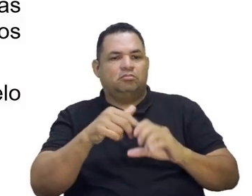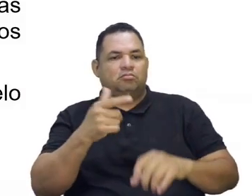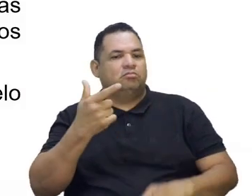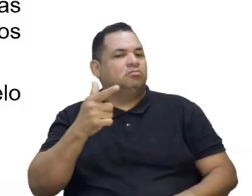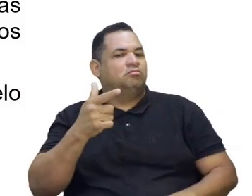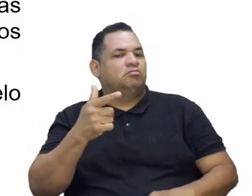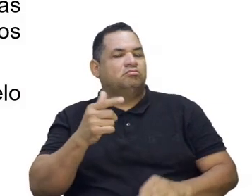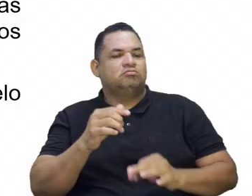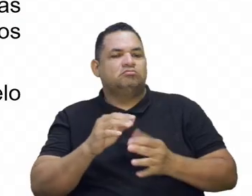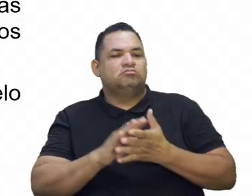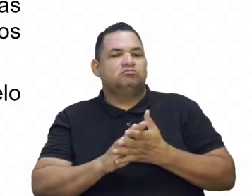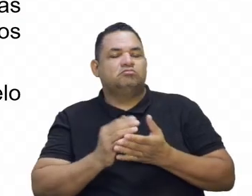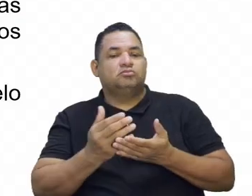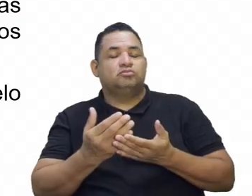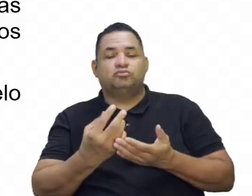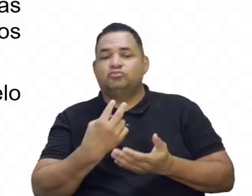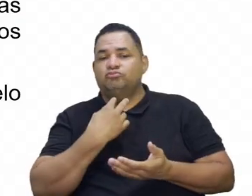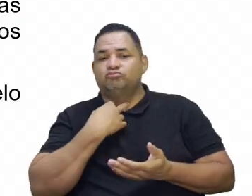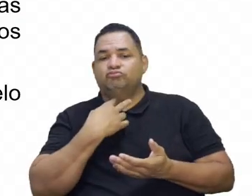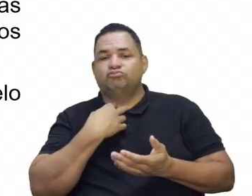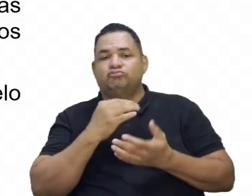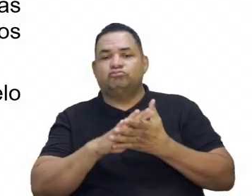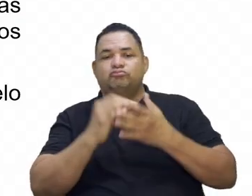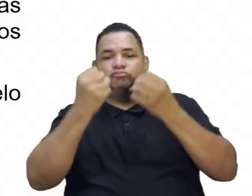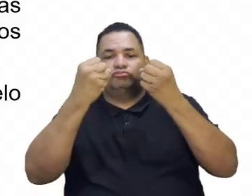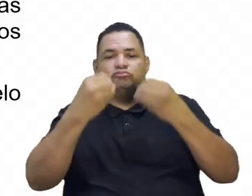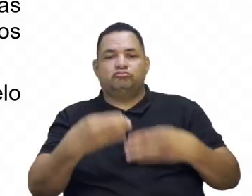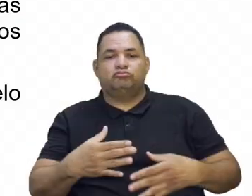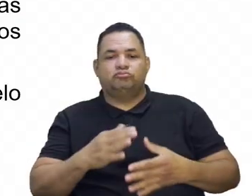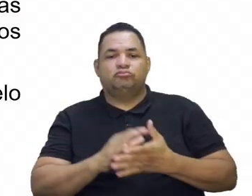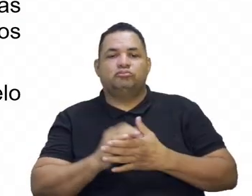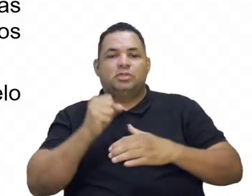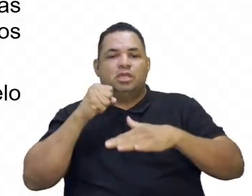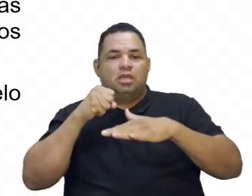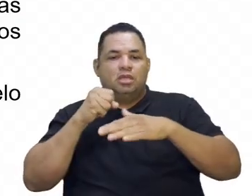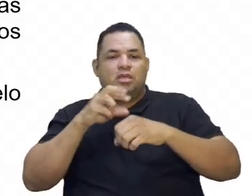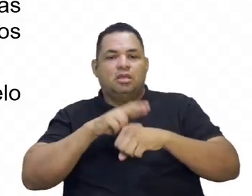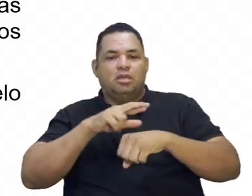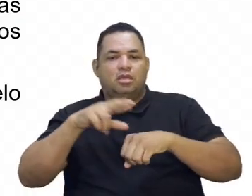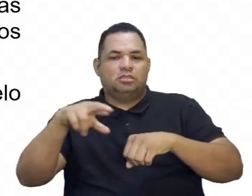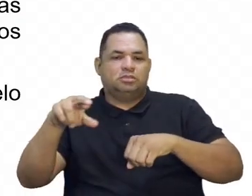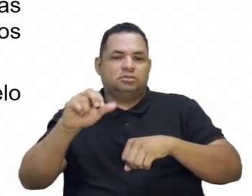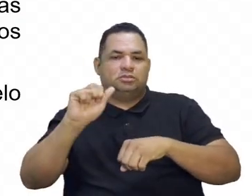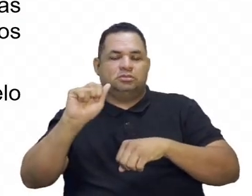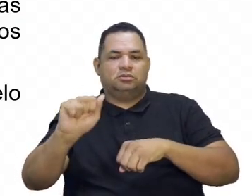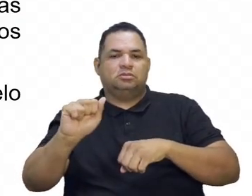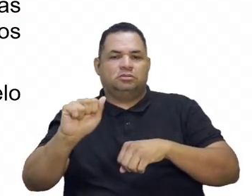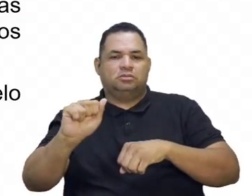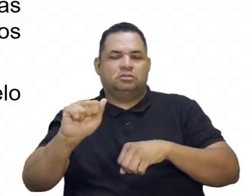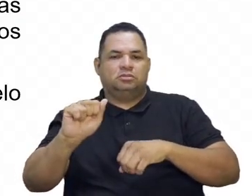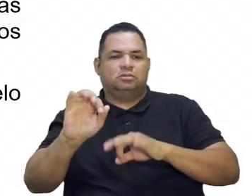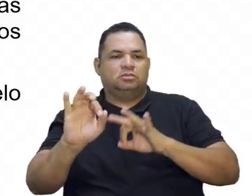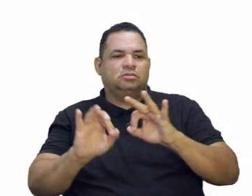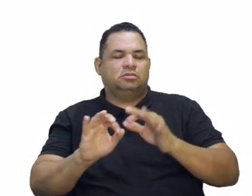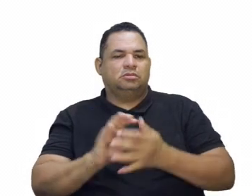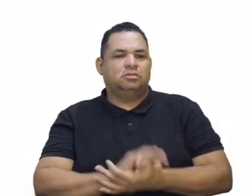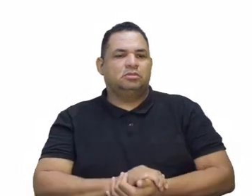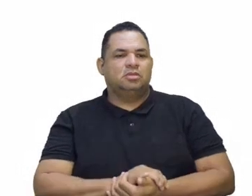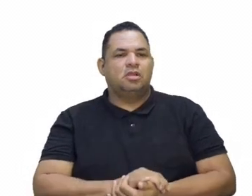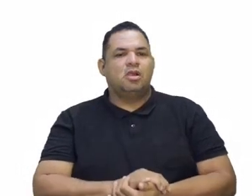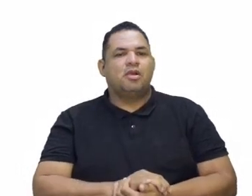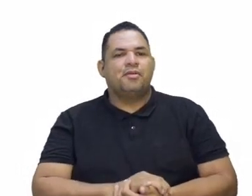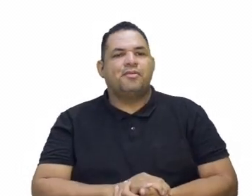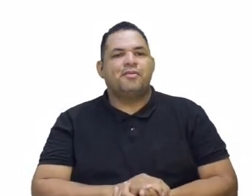Não poderia explicar a radiação alfa. Então aqui ele está dizendo que o modelo de Thomson, vamos voltar lá